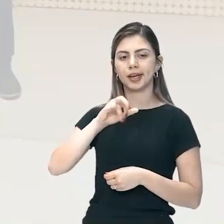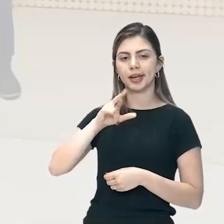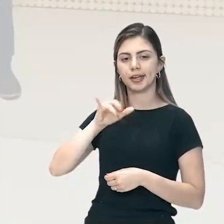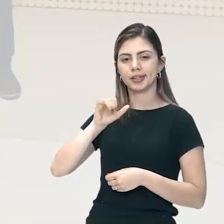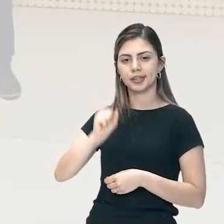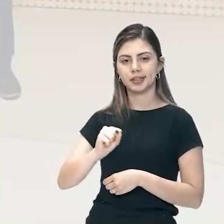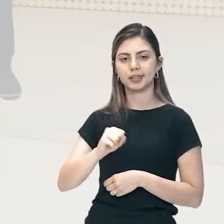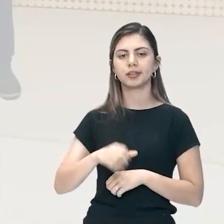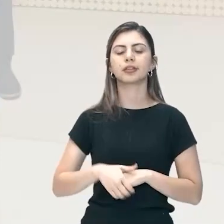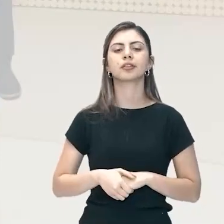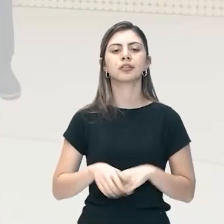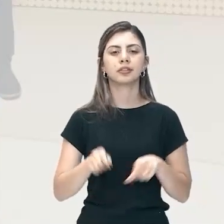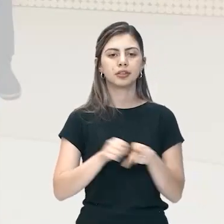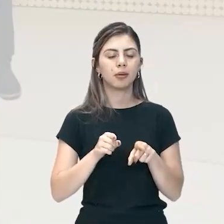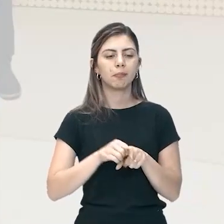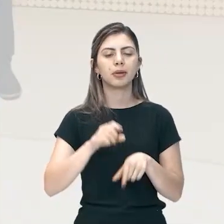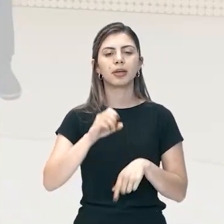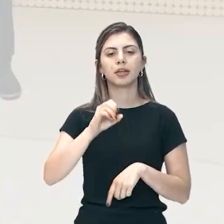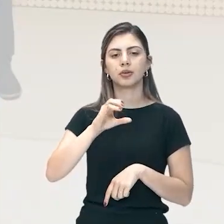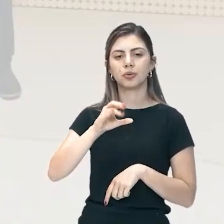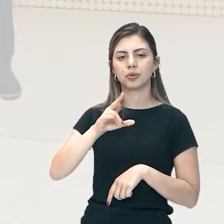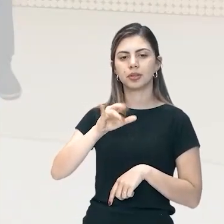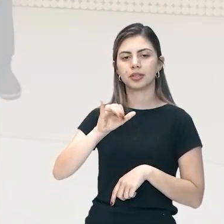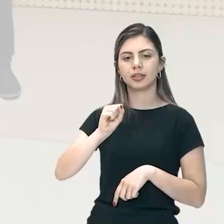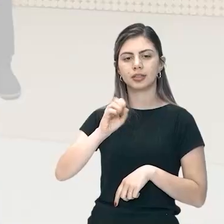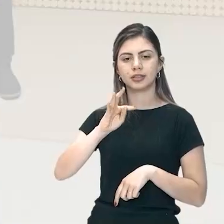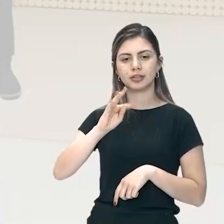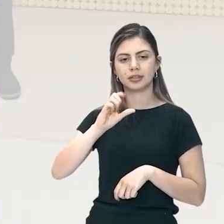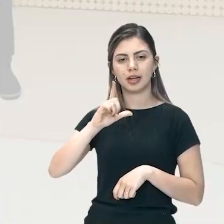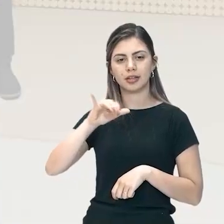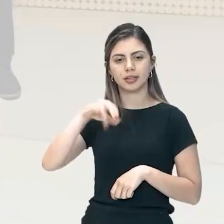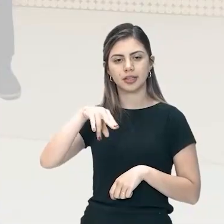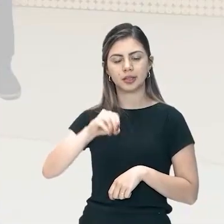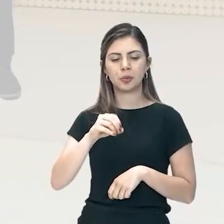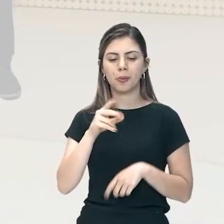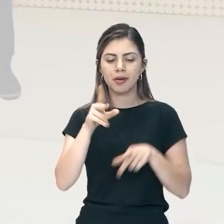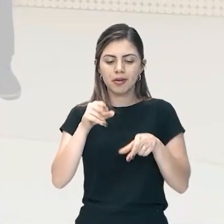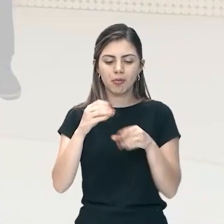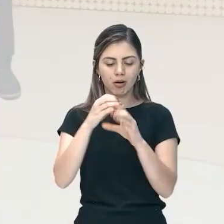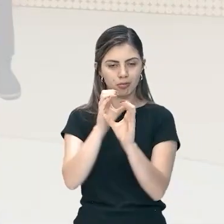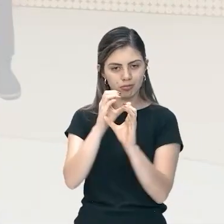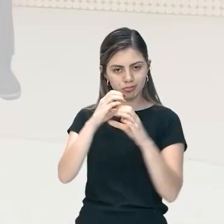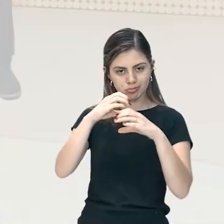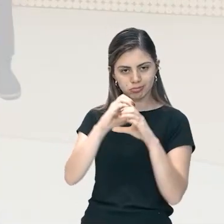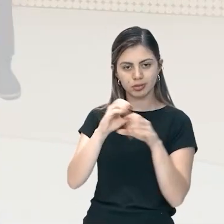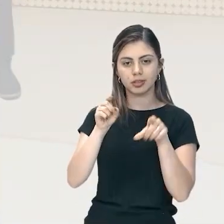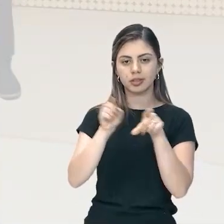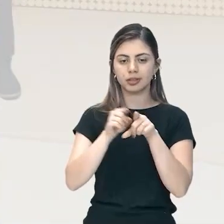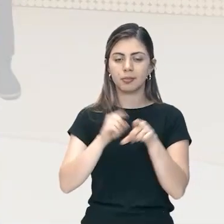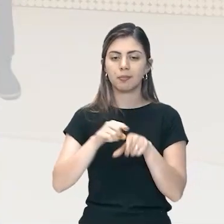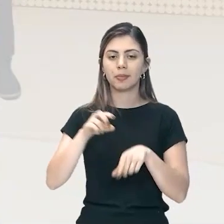gente percebe ali o cristalino, que é aquela parte que parece uma lentezinha, e a